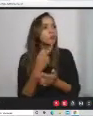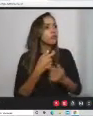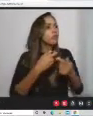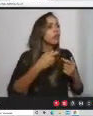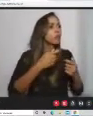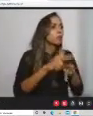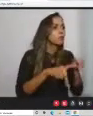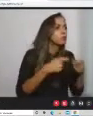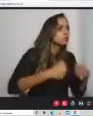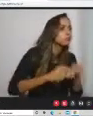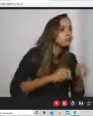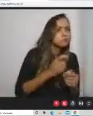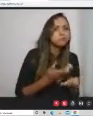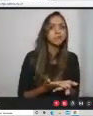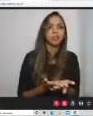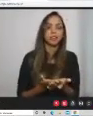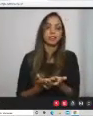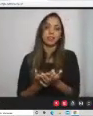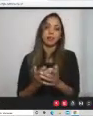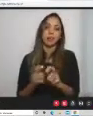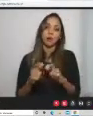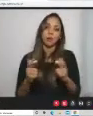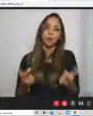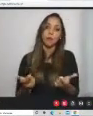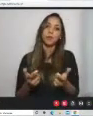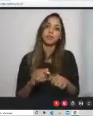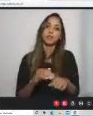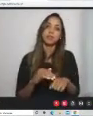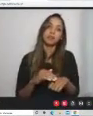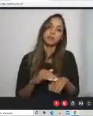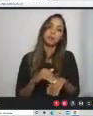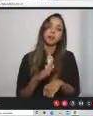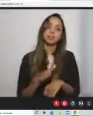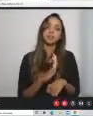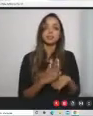unidades e aumentar nossa malha de saúde. Muito obrigado a todos. Fiquem todos com Deus.